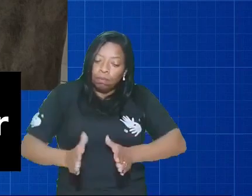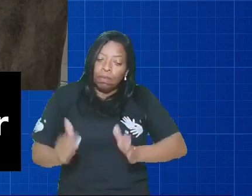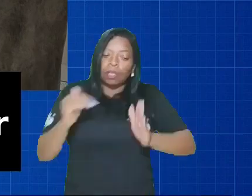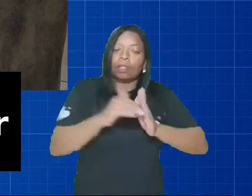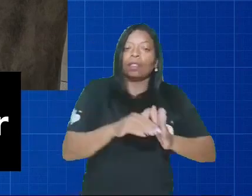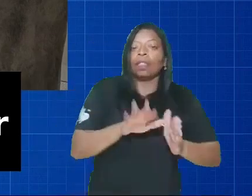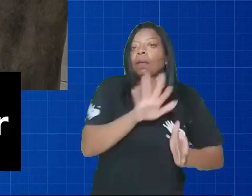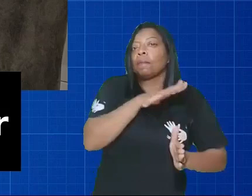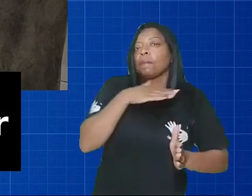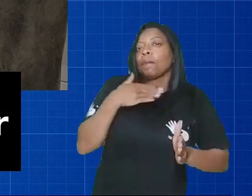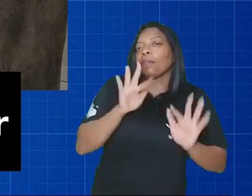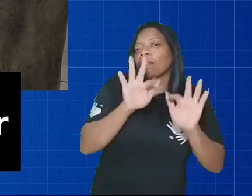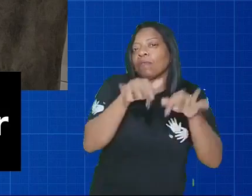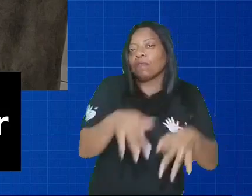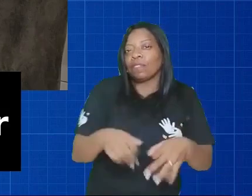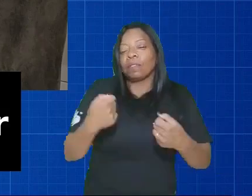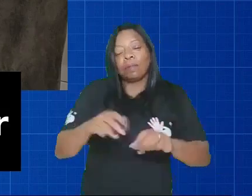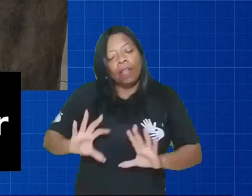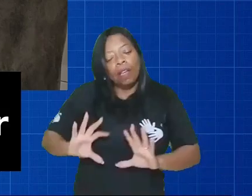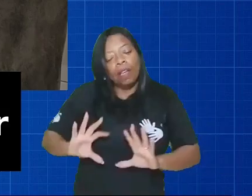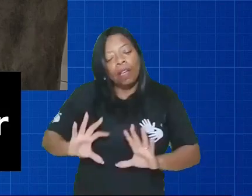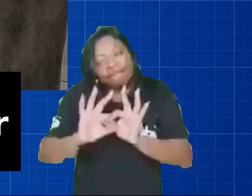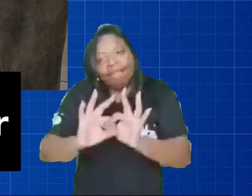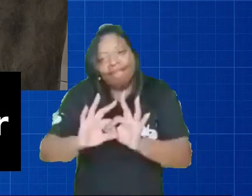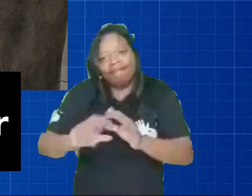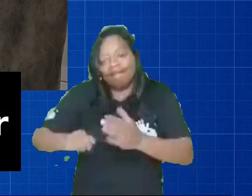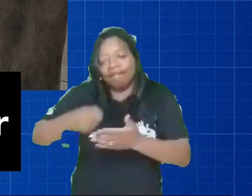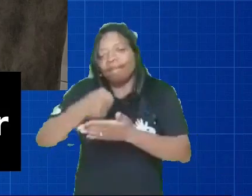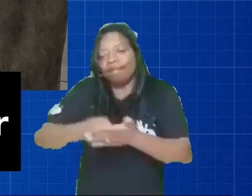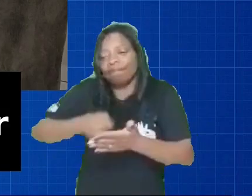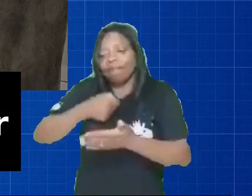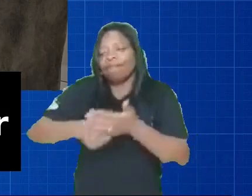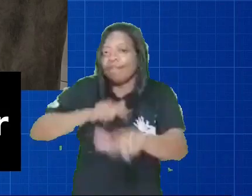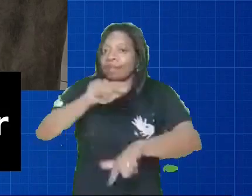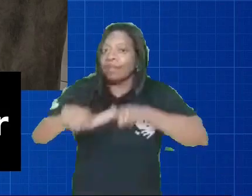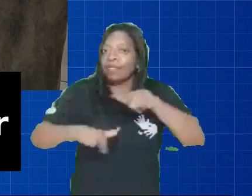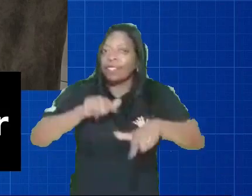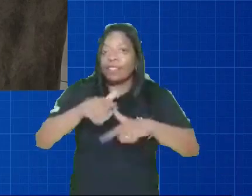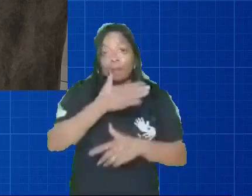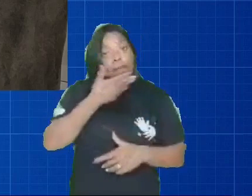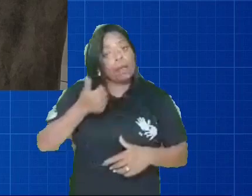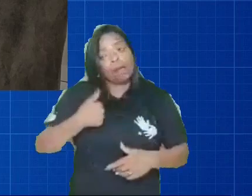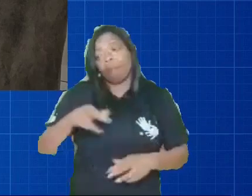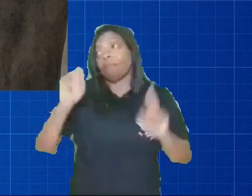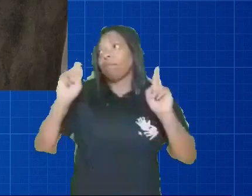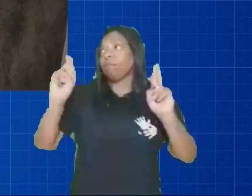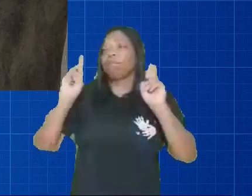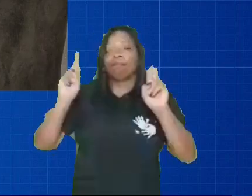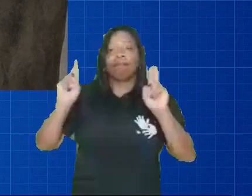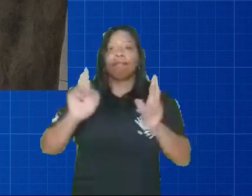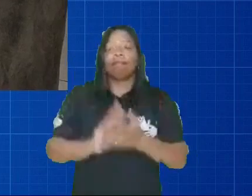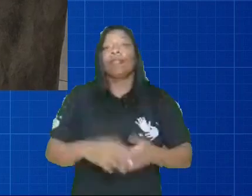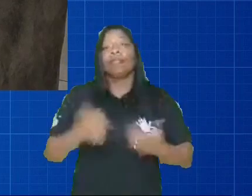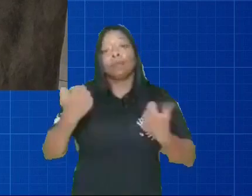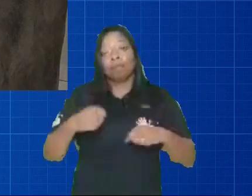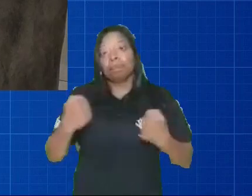trabalho, que é uma coisa que sempre vai ter. Espero que cada vez melhor, cada vez com mais, né, pessoas para aderir nossas ações. Mas acho